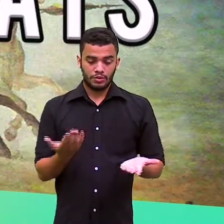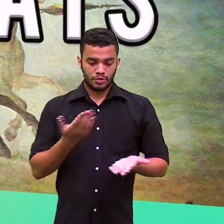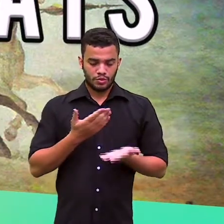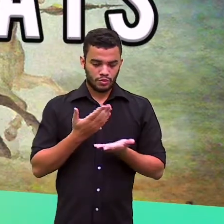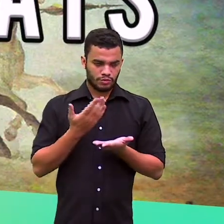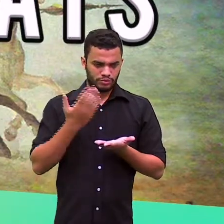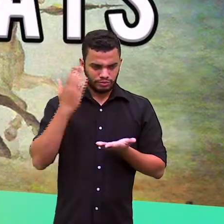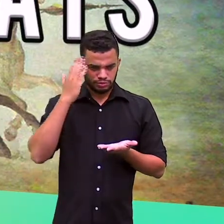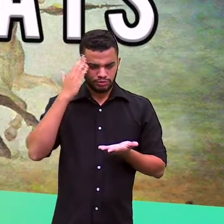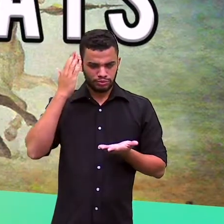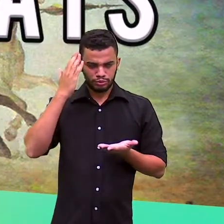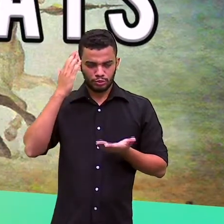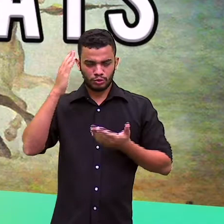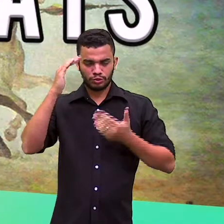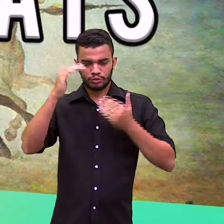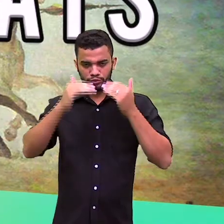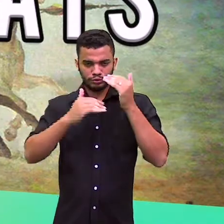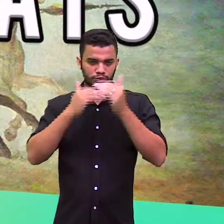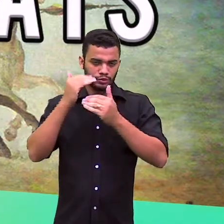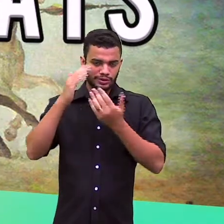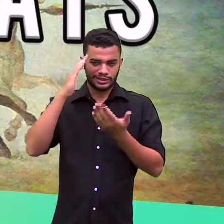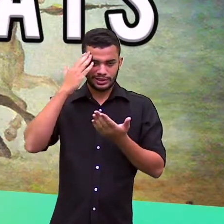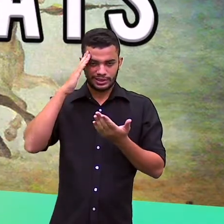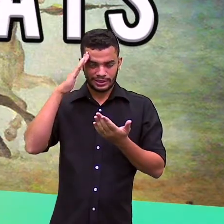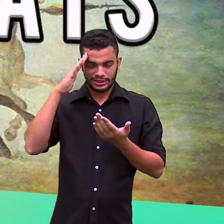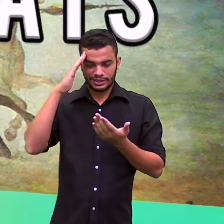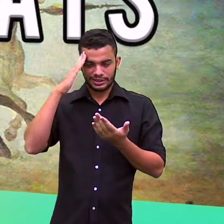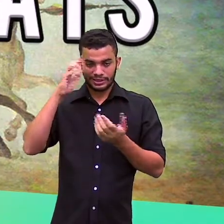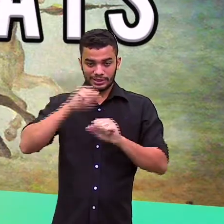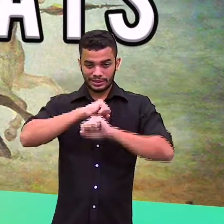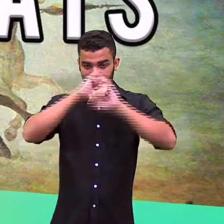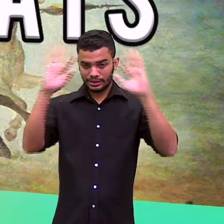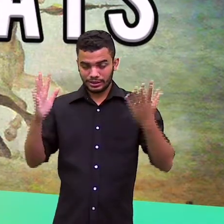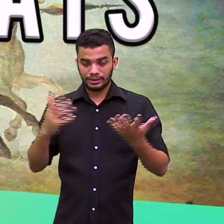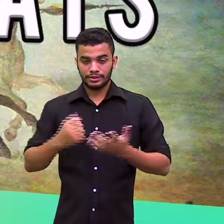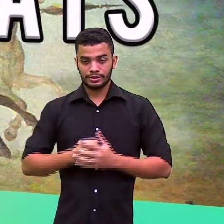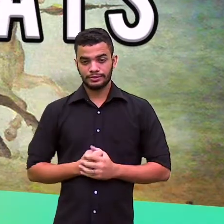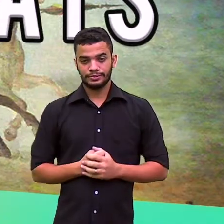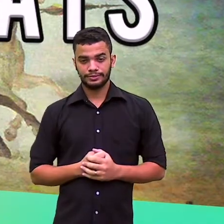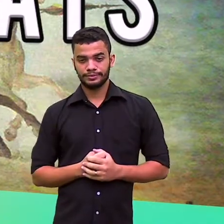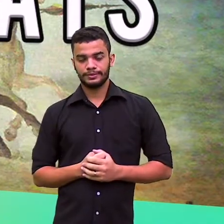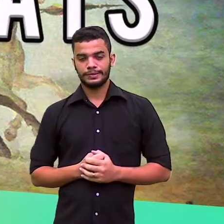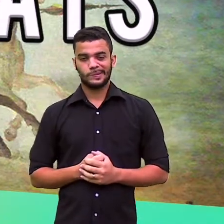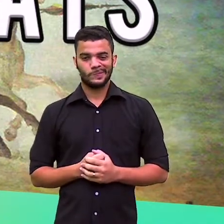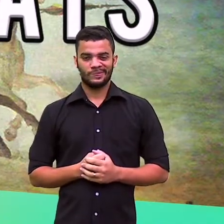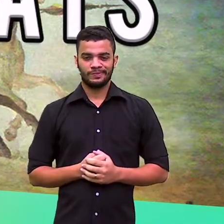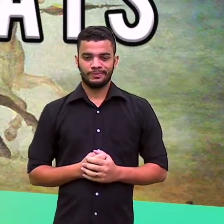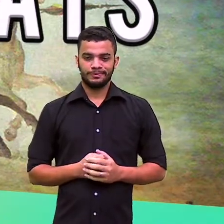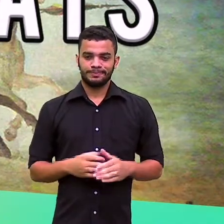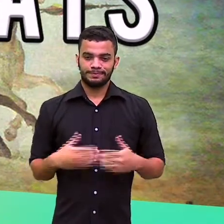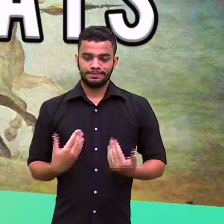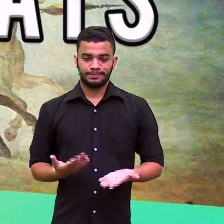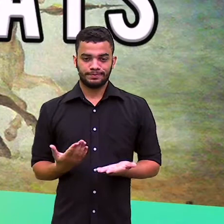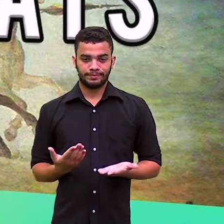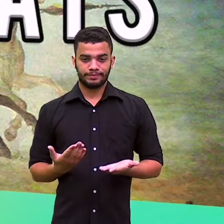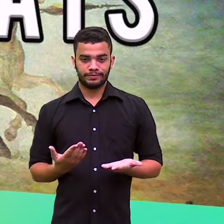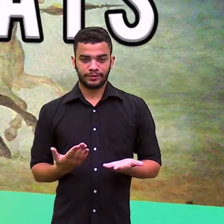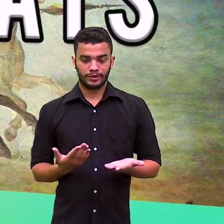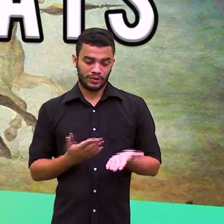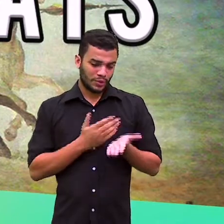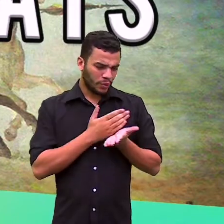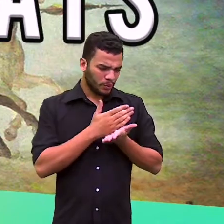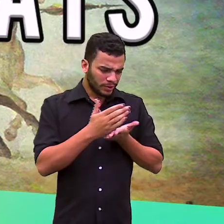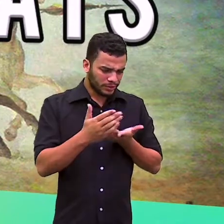entender melhor como ocorreu, como foi que deu o início dessas